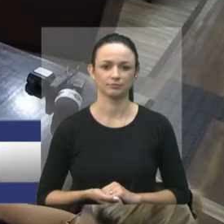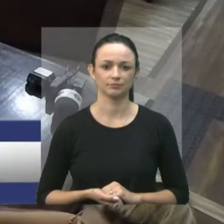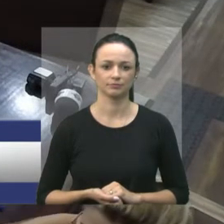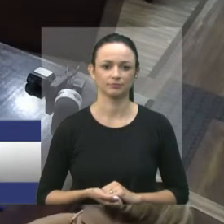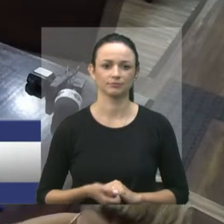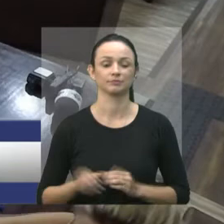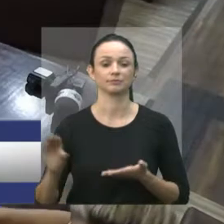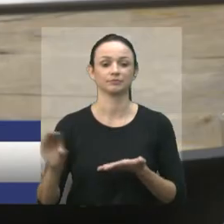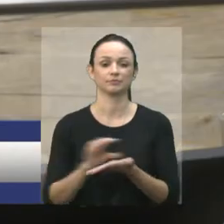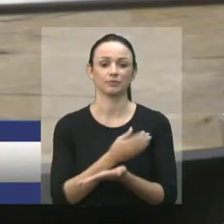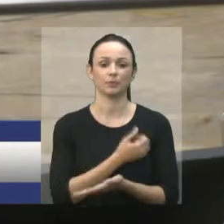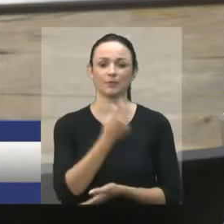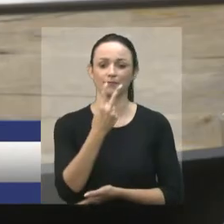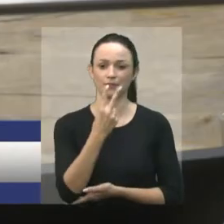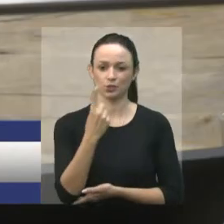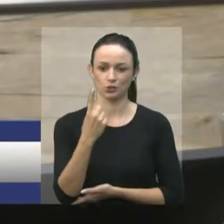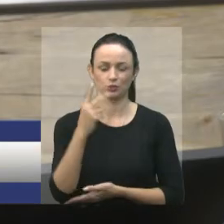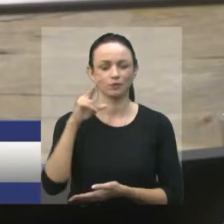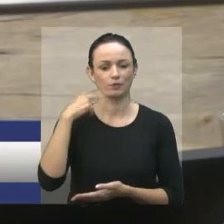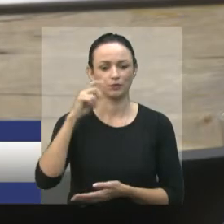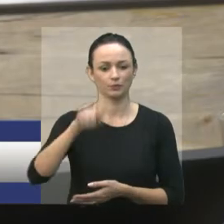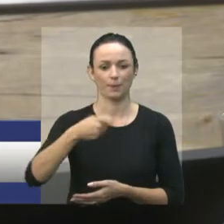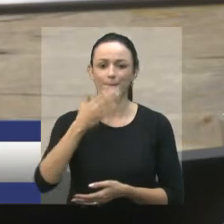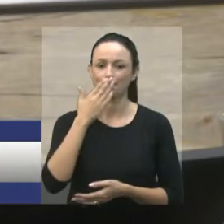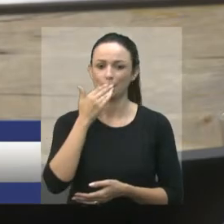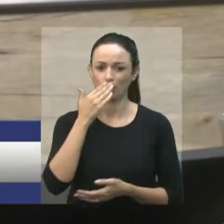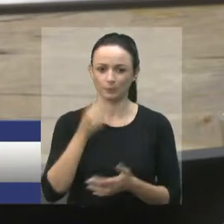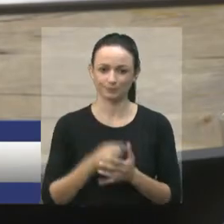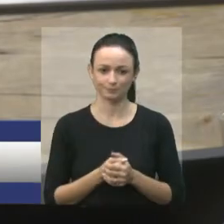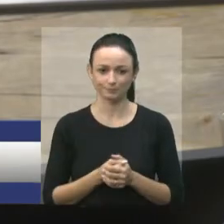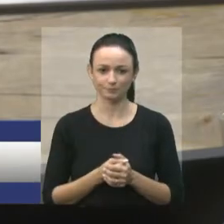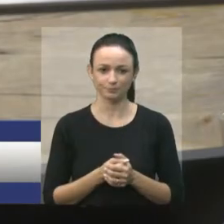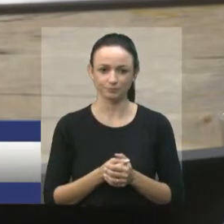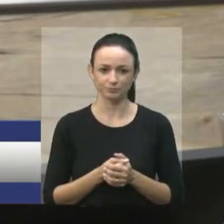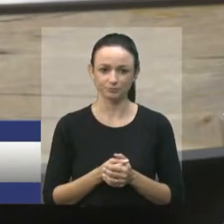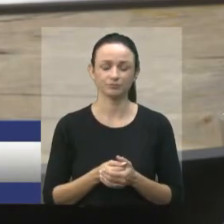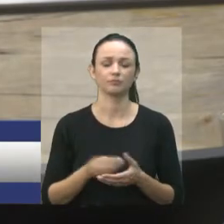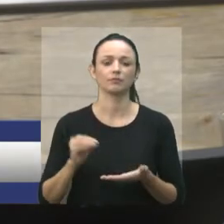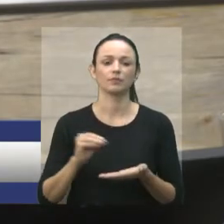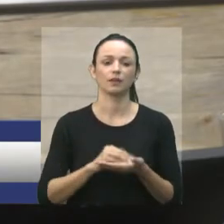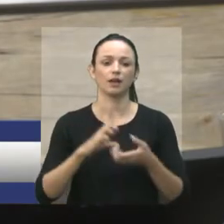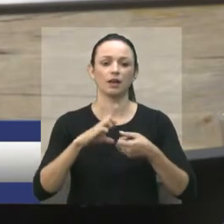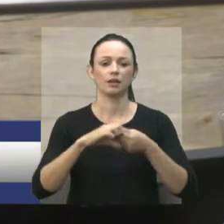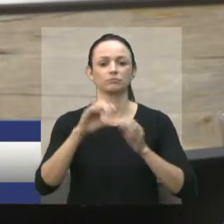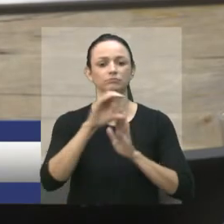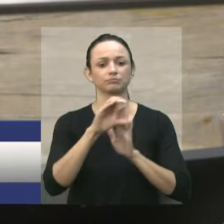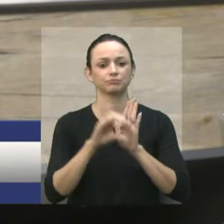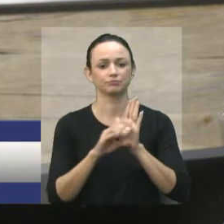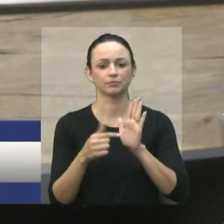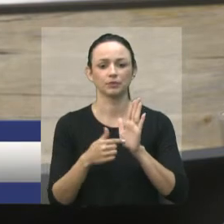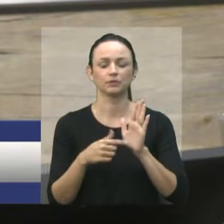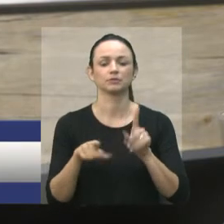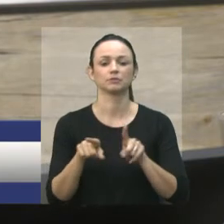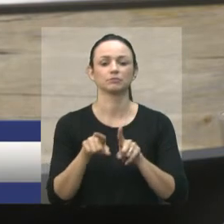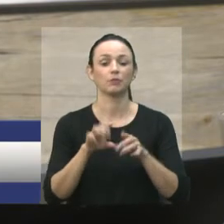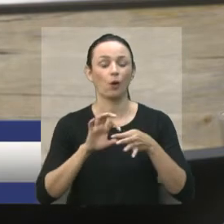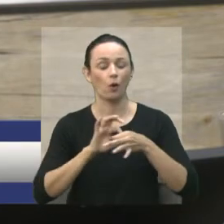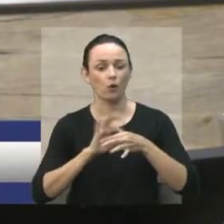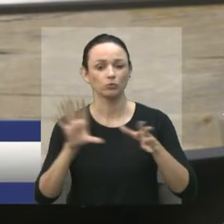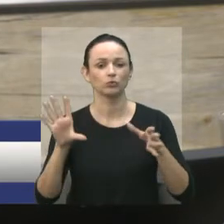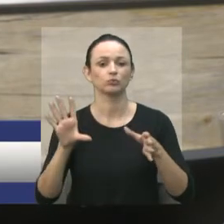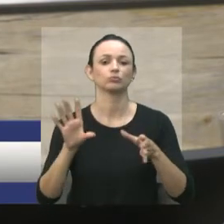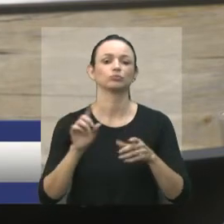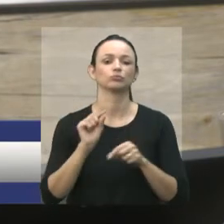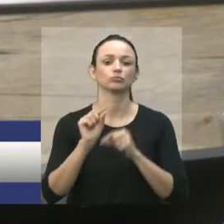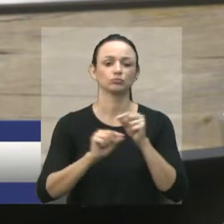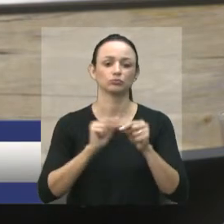Emenda número 21, vereador José Carlos Borgo. Insere artigo no capítulo das disposições finais, autorizando a promoção